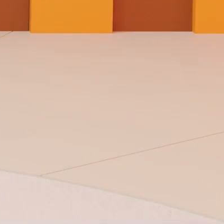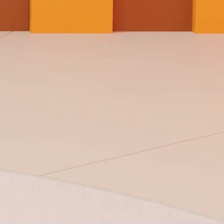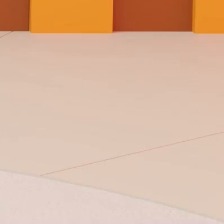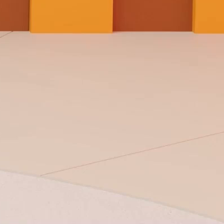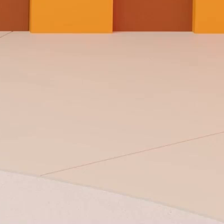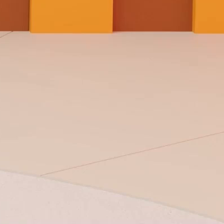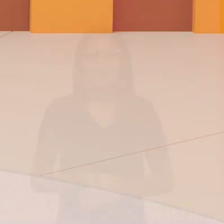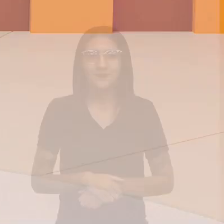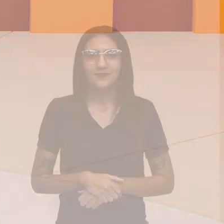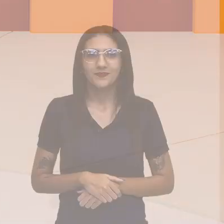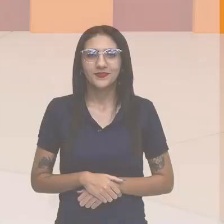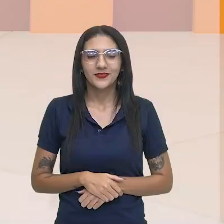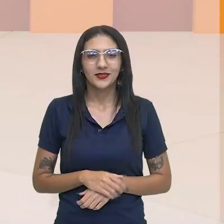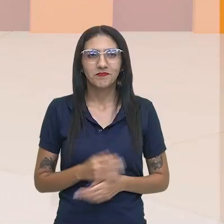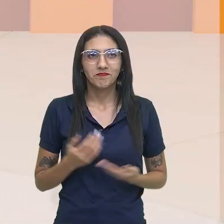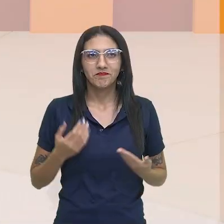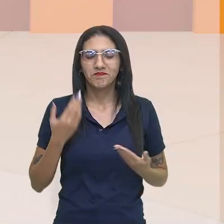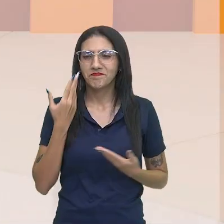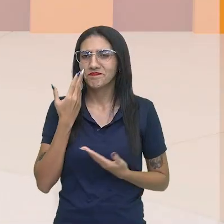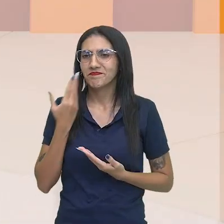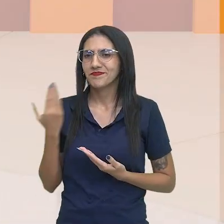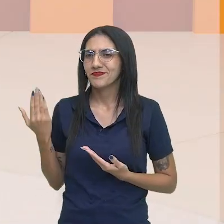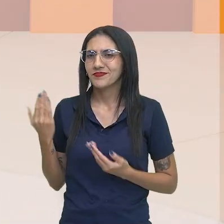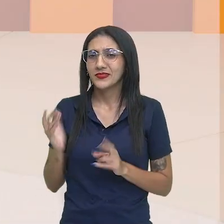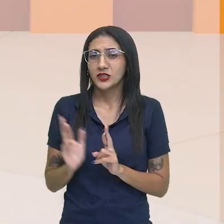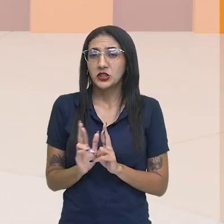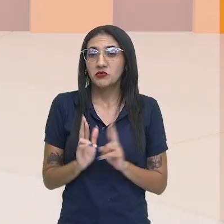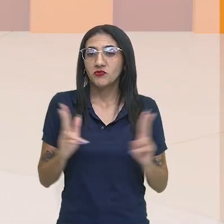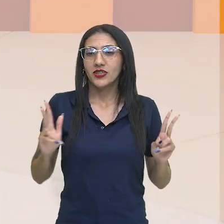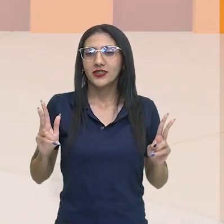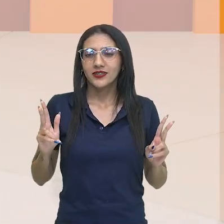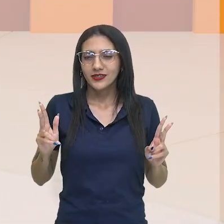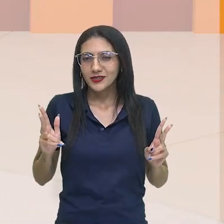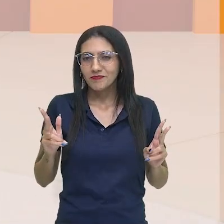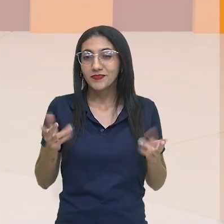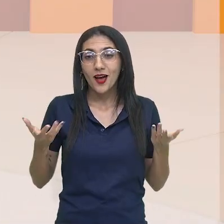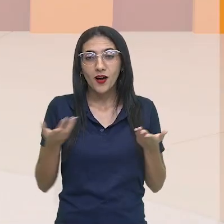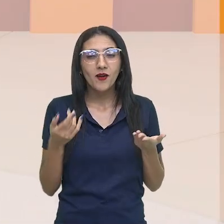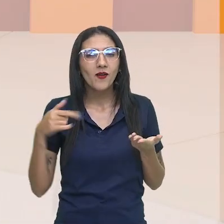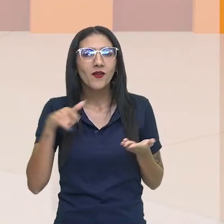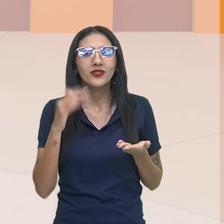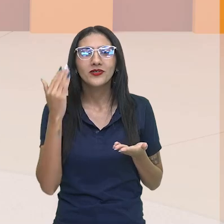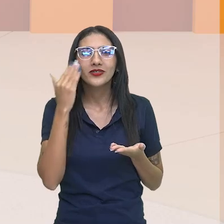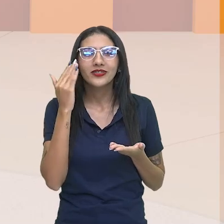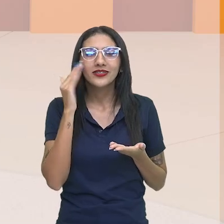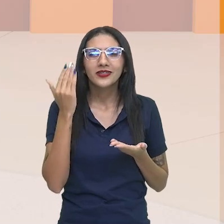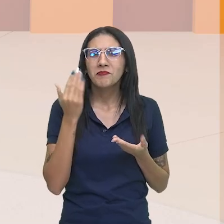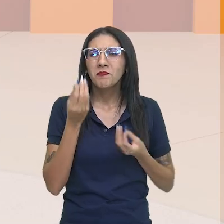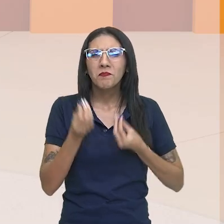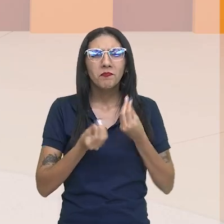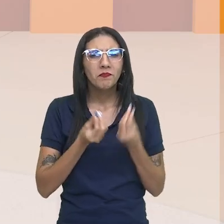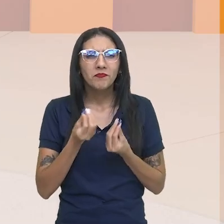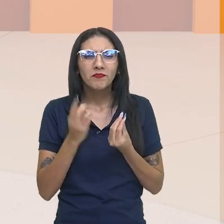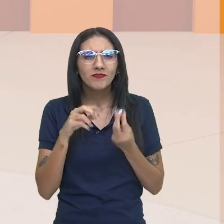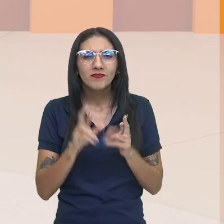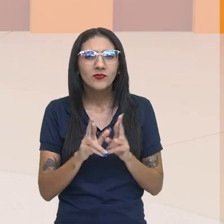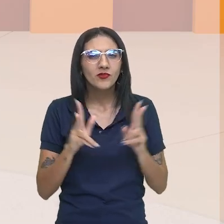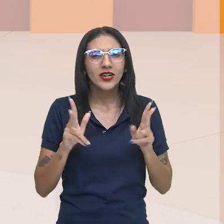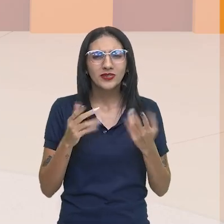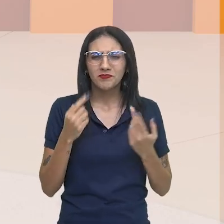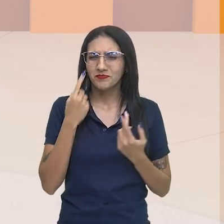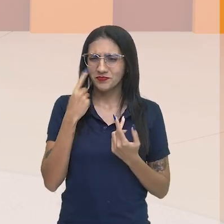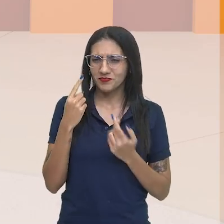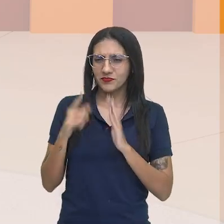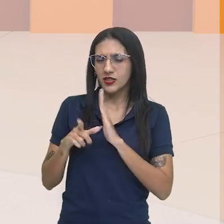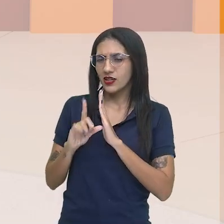Pronto, ó, um ambiente completamente diferente para a gente poder entender essas diferenças. Né? Se lá num